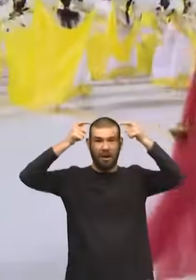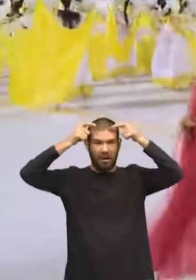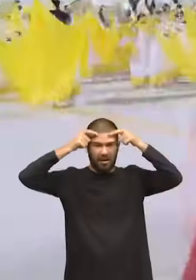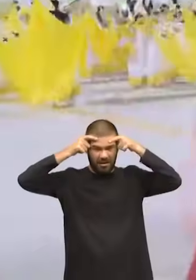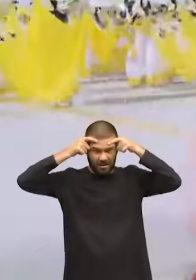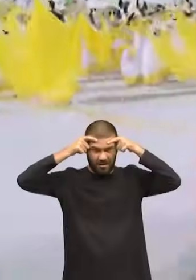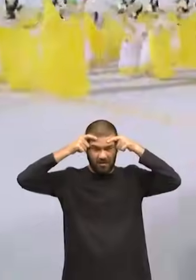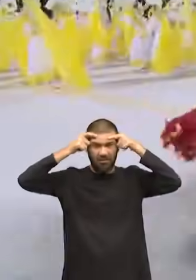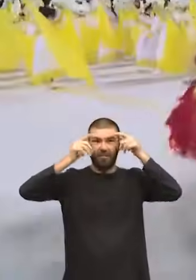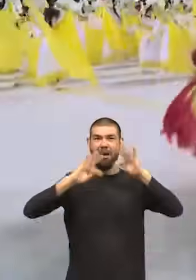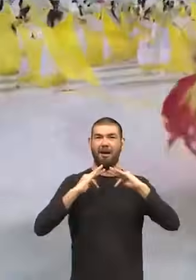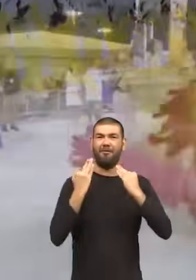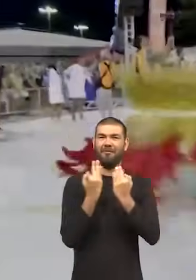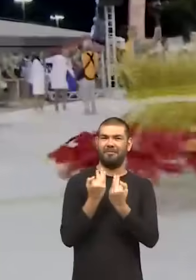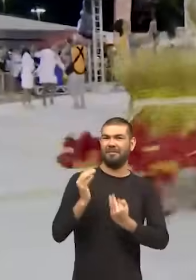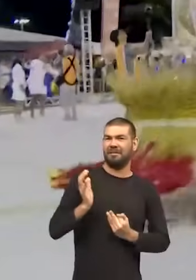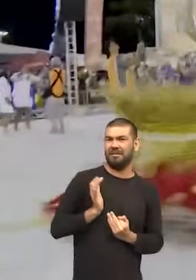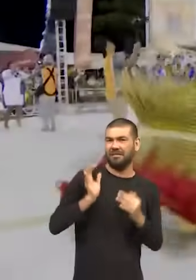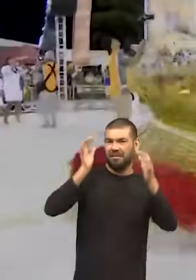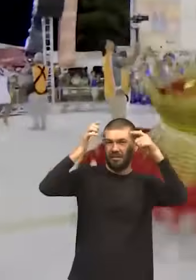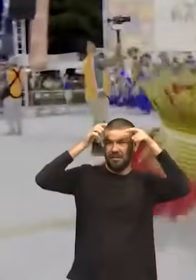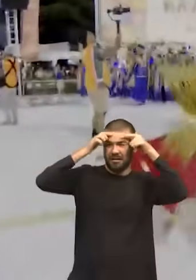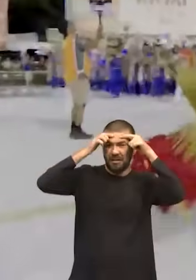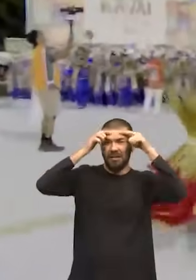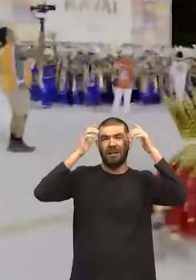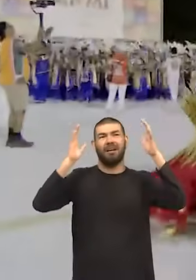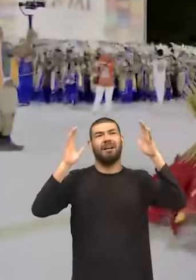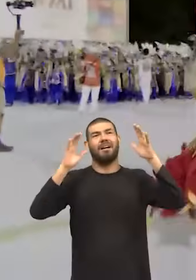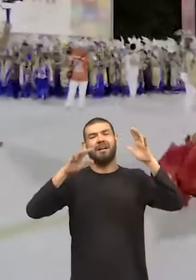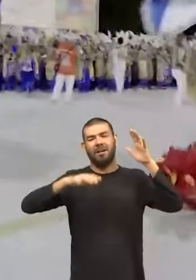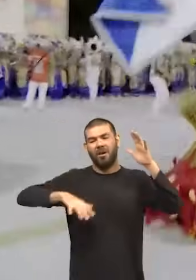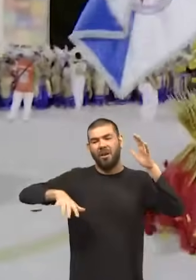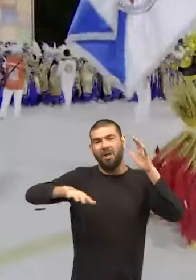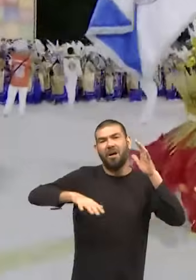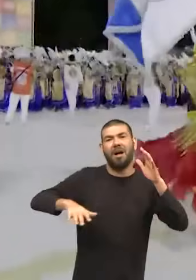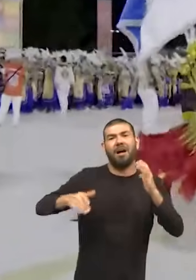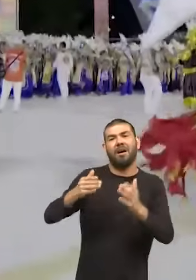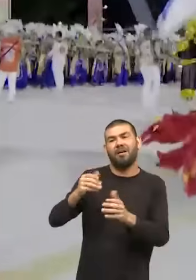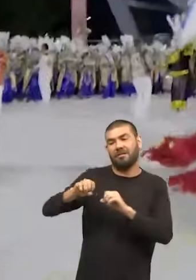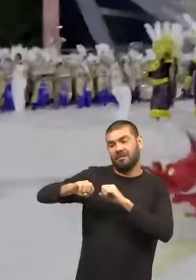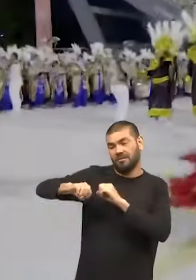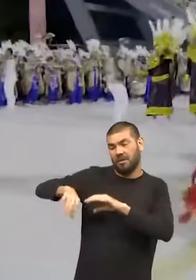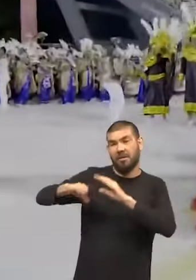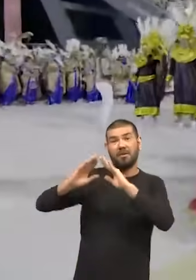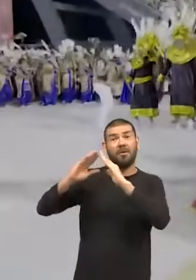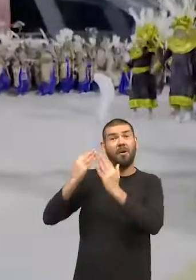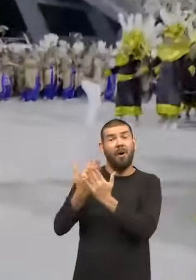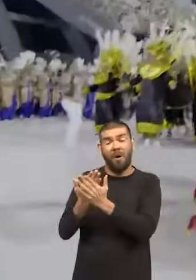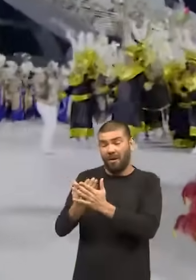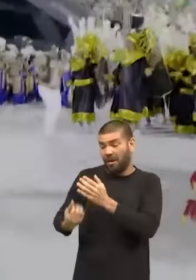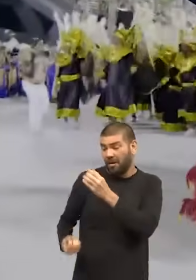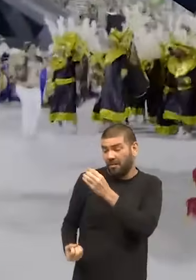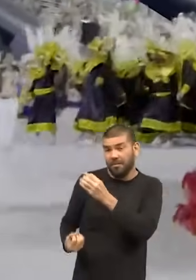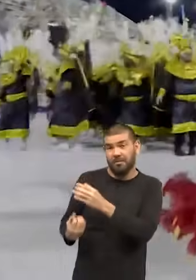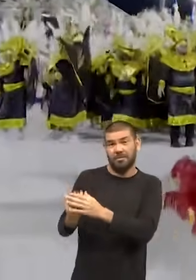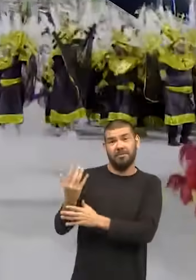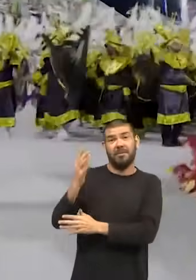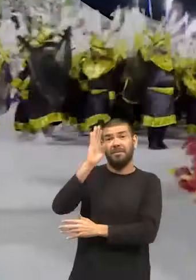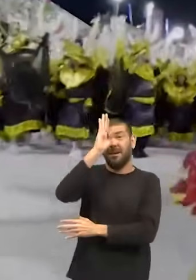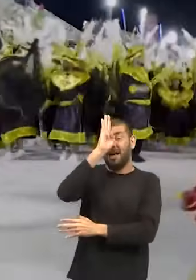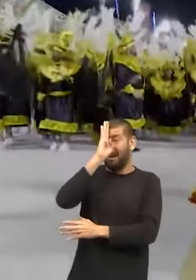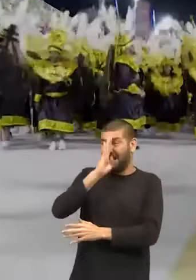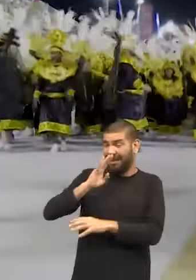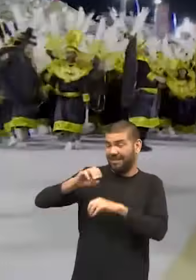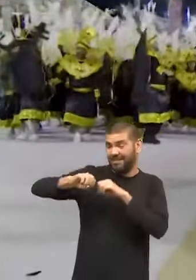destacando-se a criação de academias e aulas que possibilitaram a introdução primária de graça para